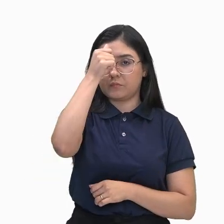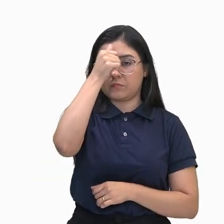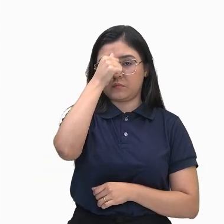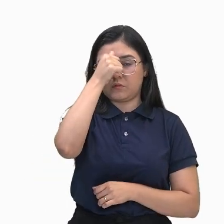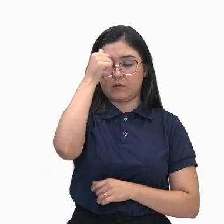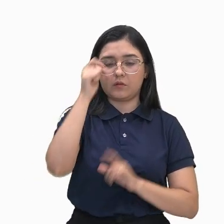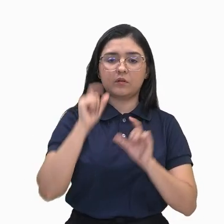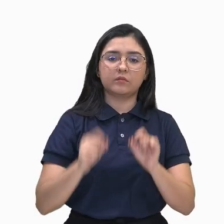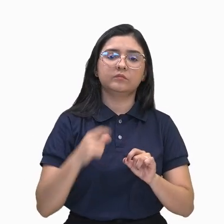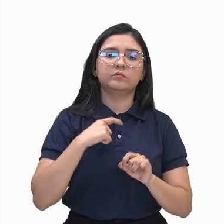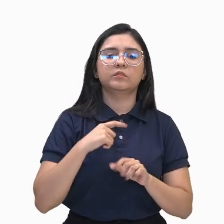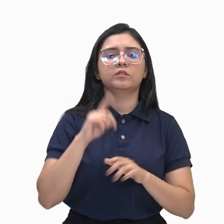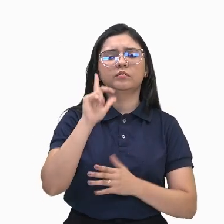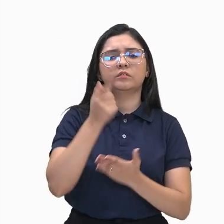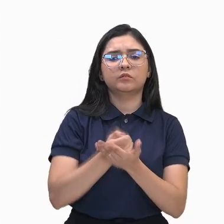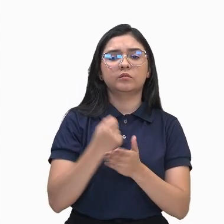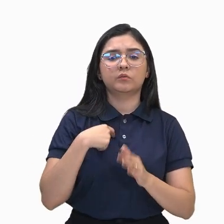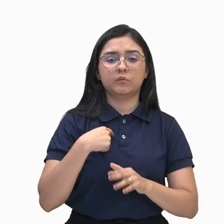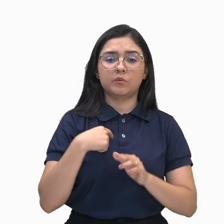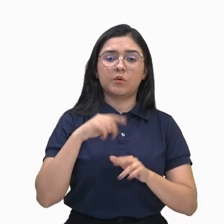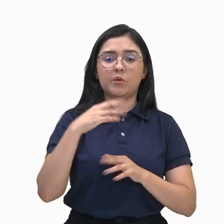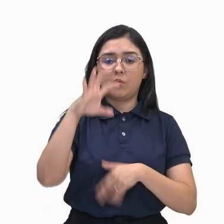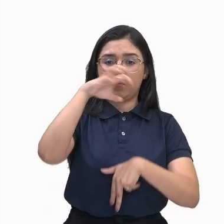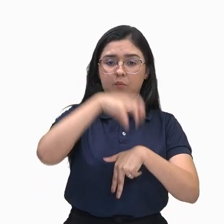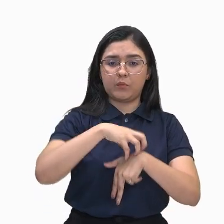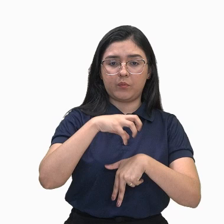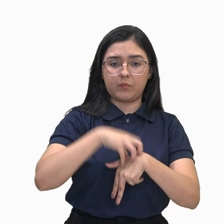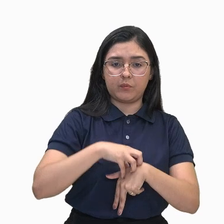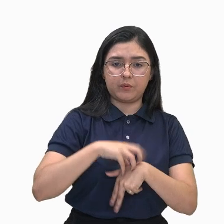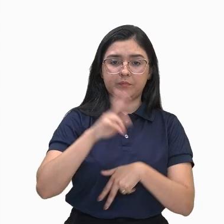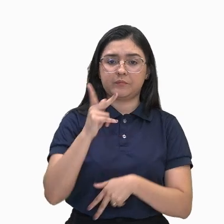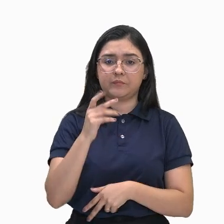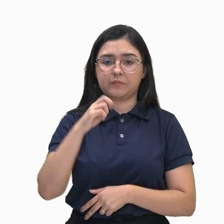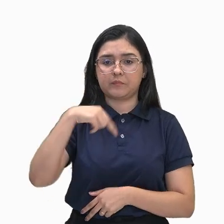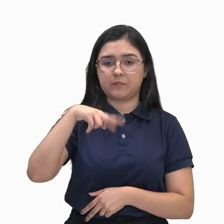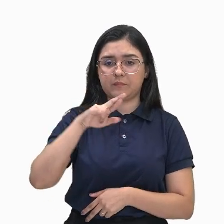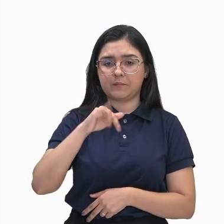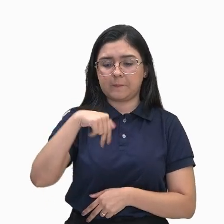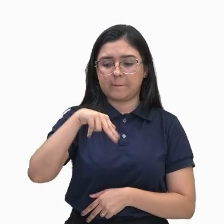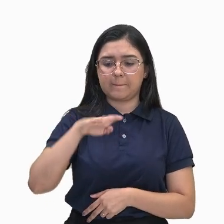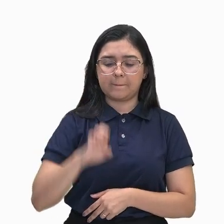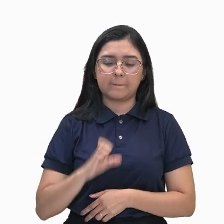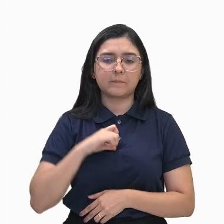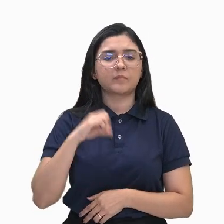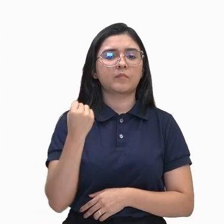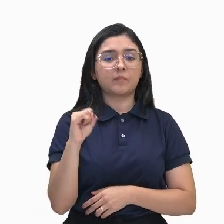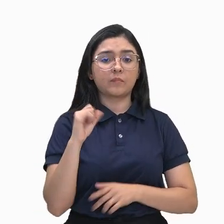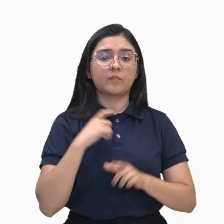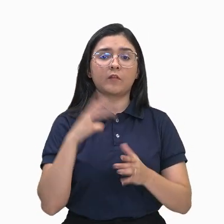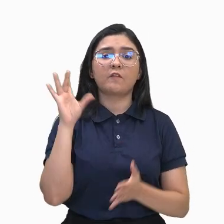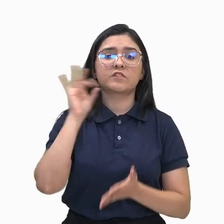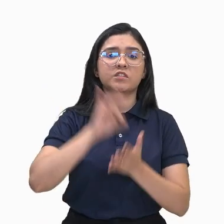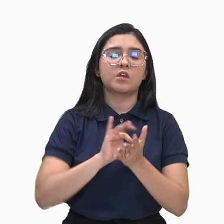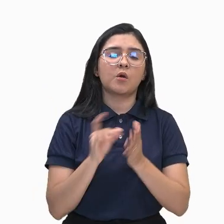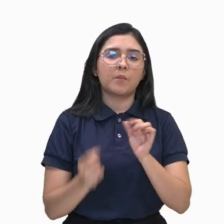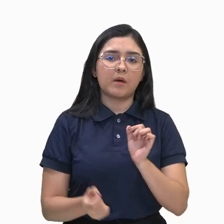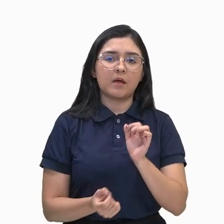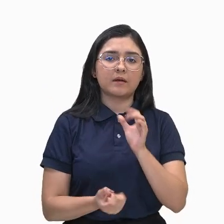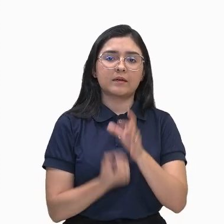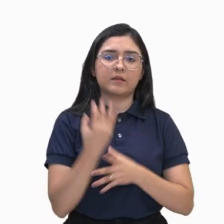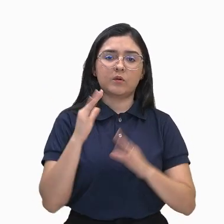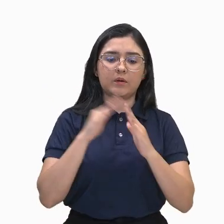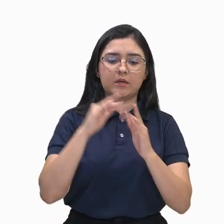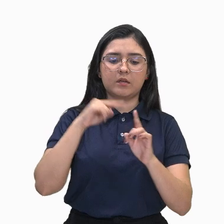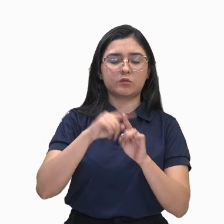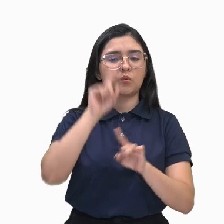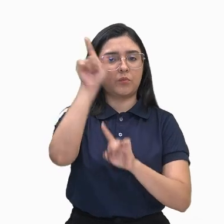do rei Henrique VIII de mudar de religião oficial do país, tornando-se oficial uma igreja criada especialmente para tal